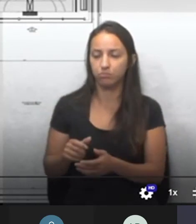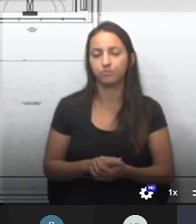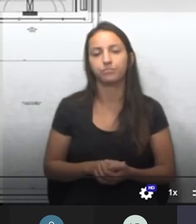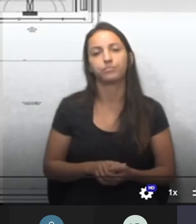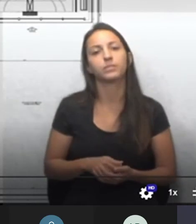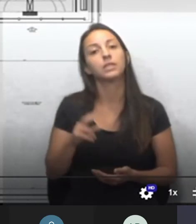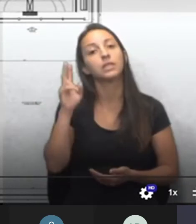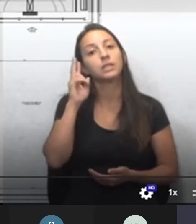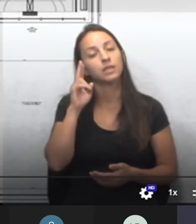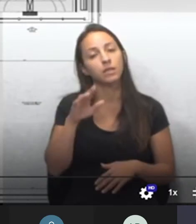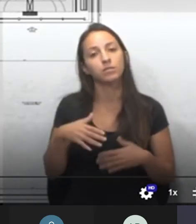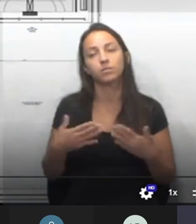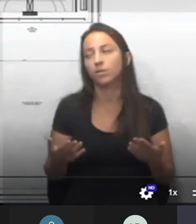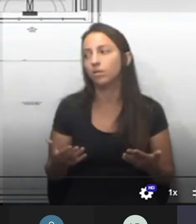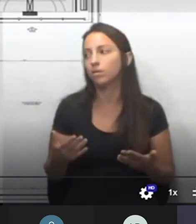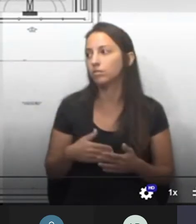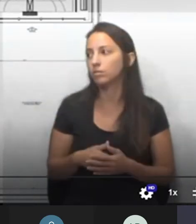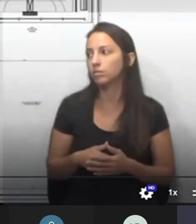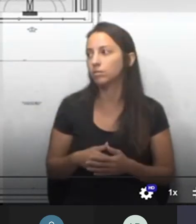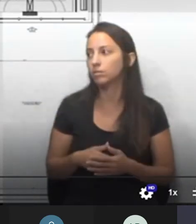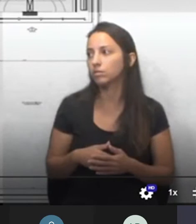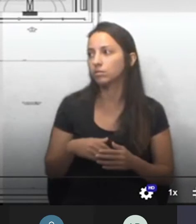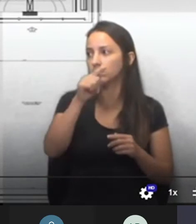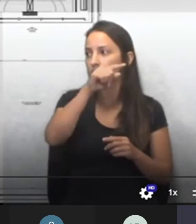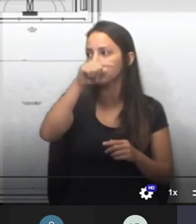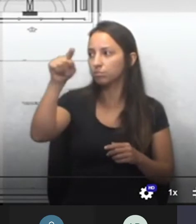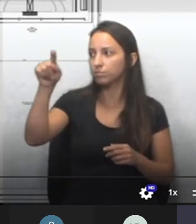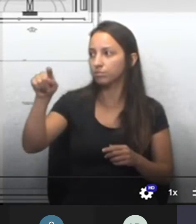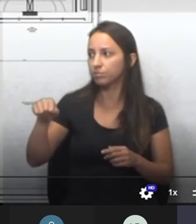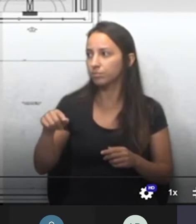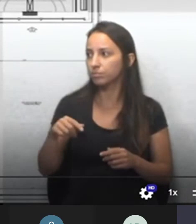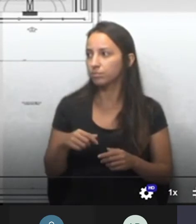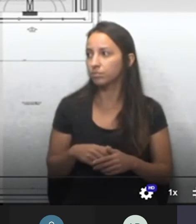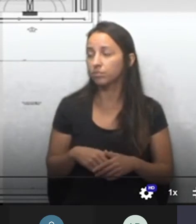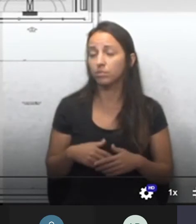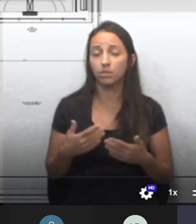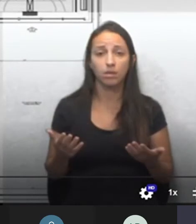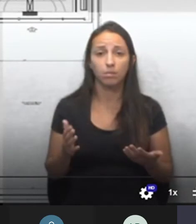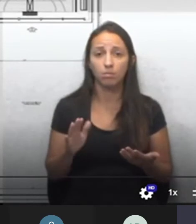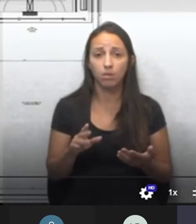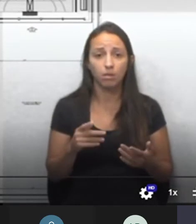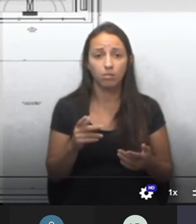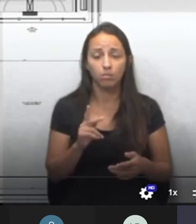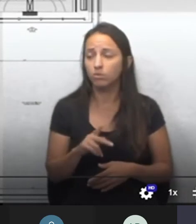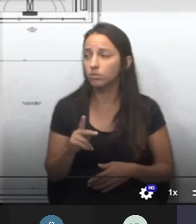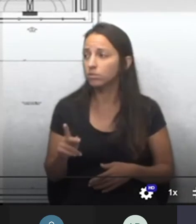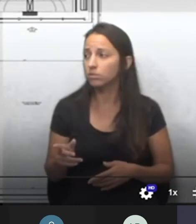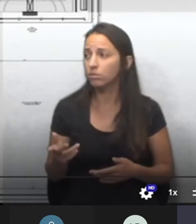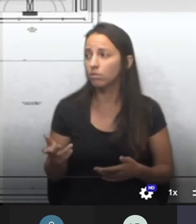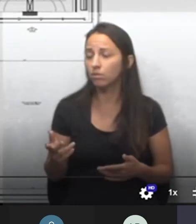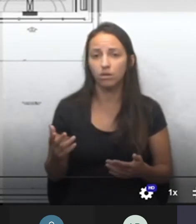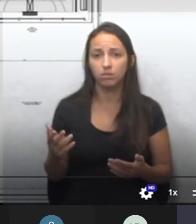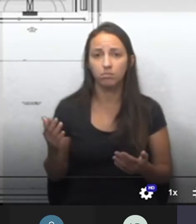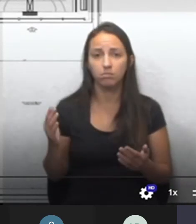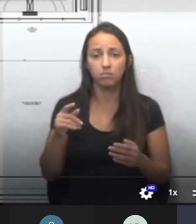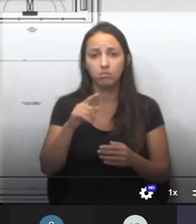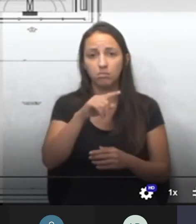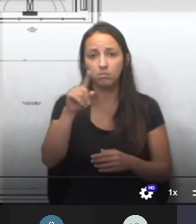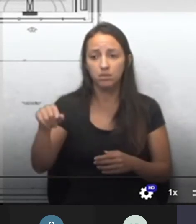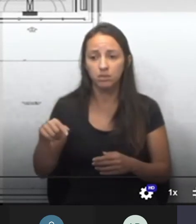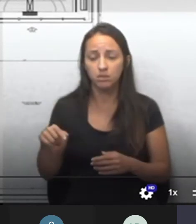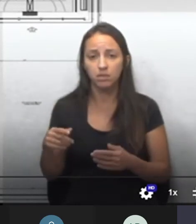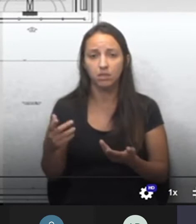então, entrada e saída aqui. Mas, professora, não está cruzando a entrada e saída de alimentos?